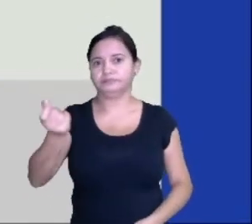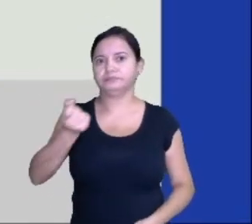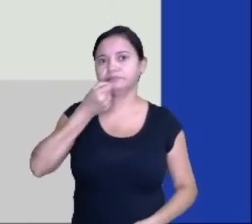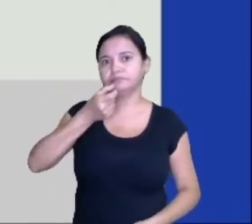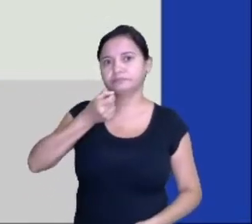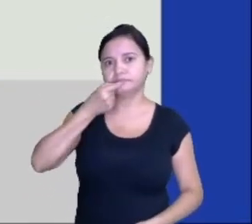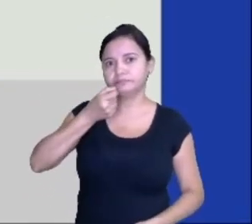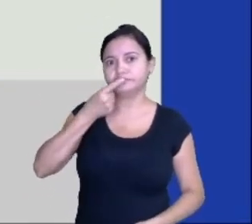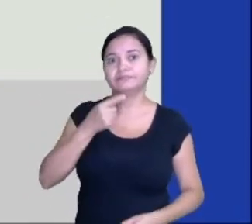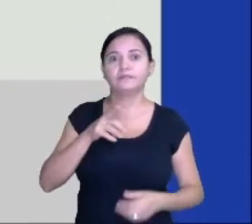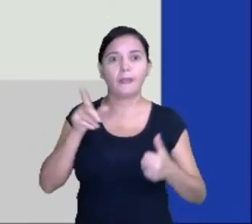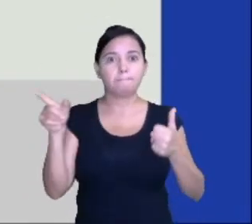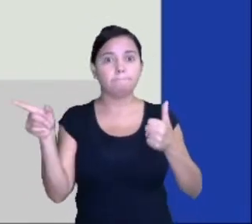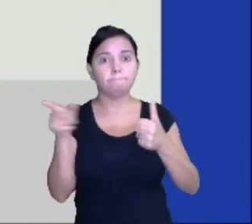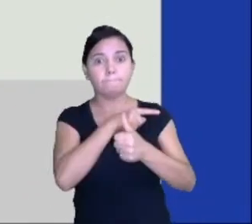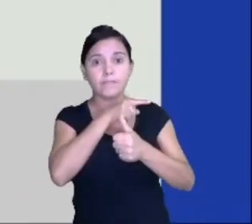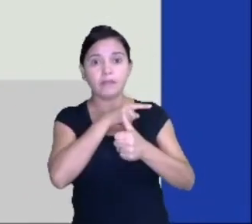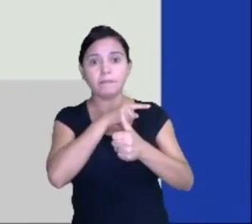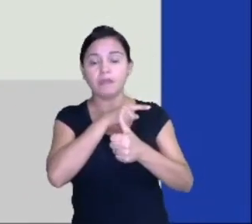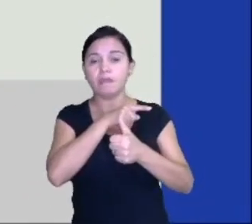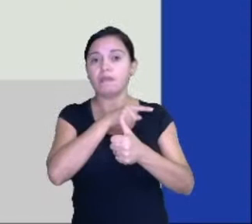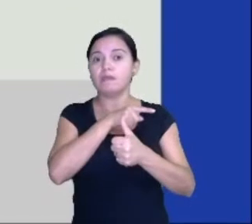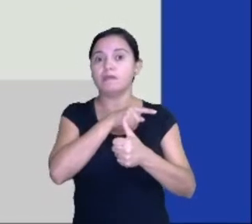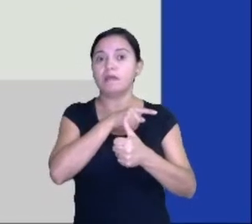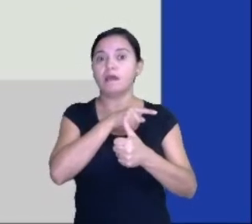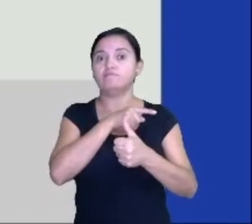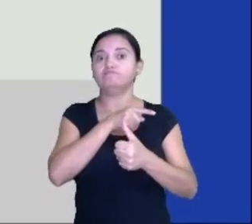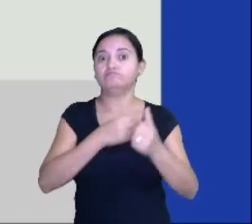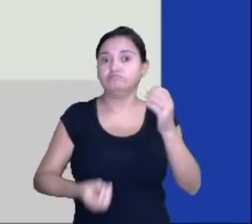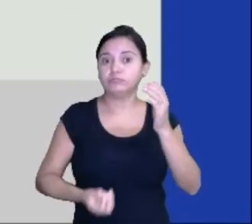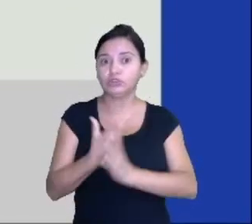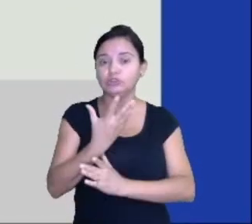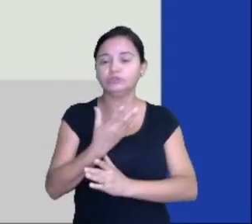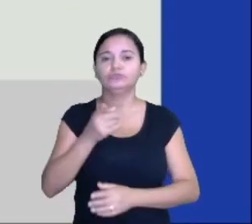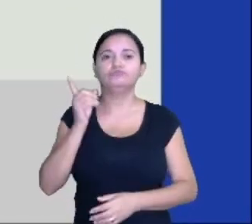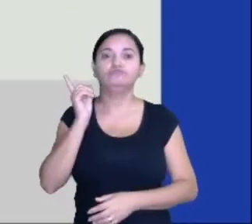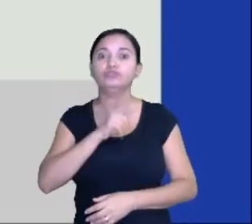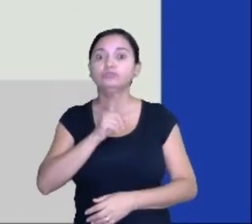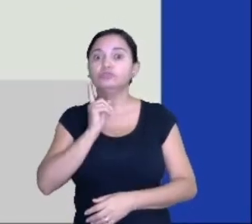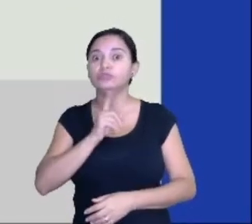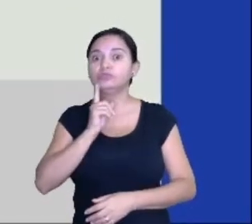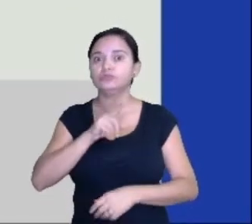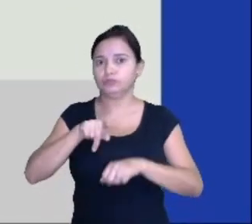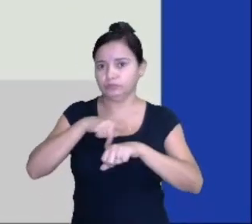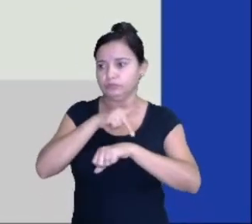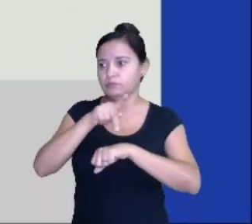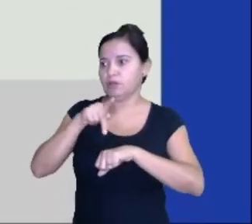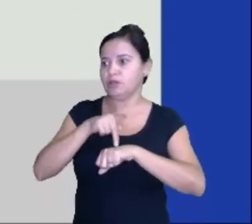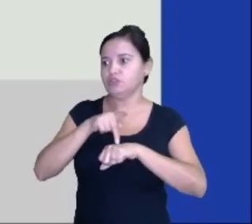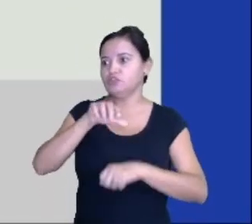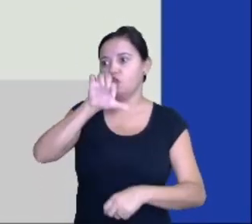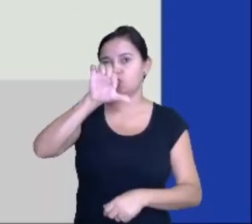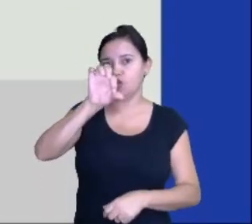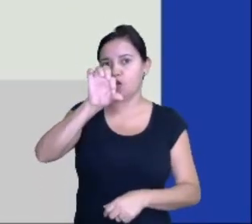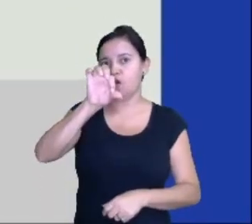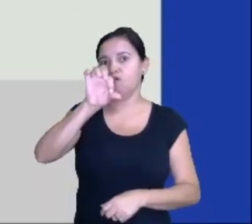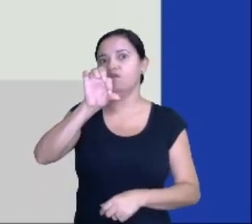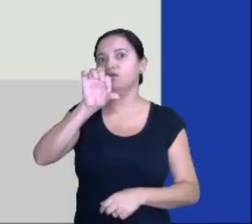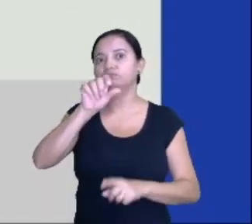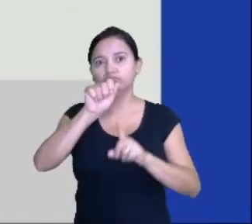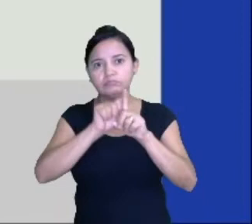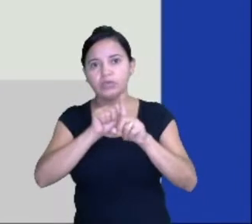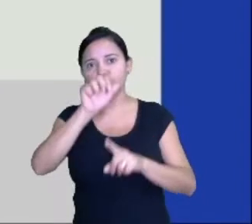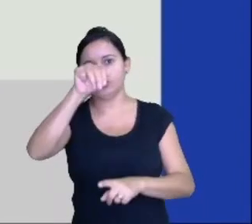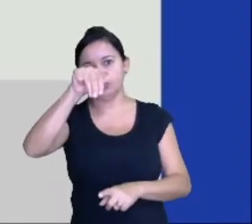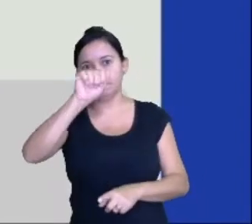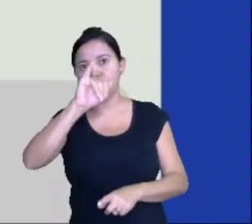A primeira pílula anticoncepcional aprovada nos Estados Unidos, no dia 9 de maio de 1960, revolucionou hábitos